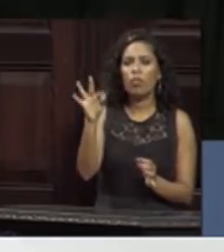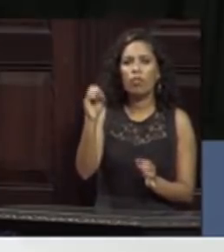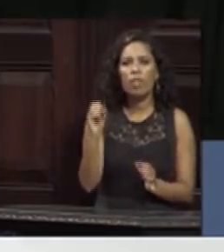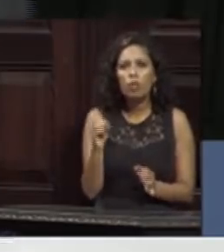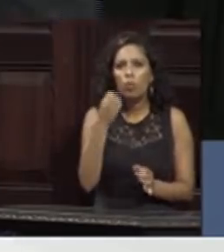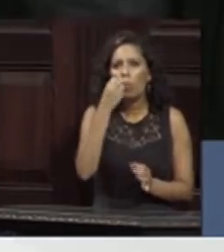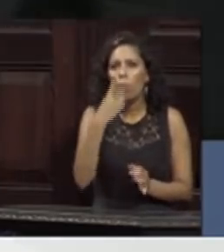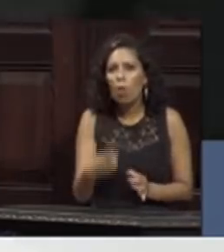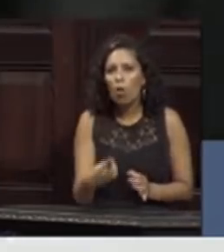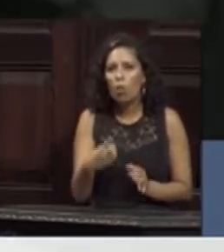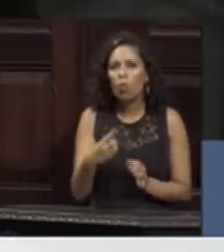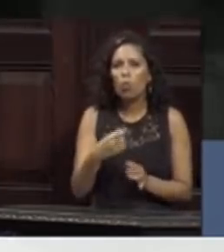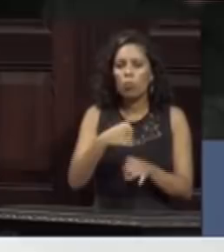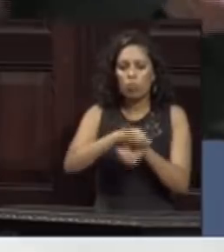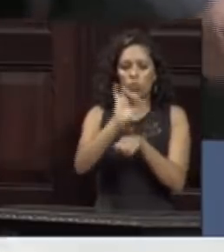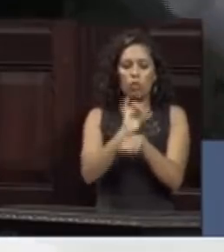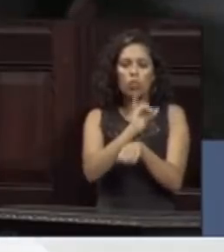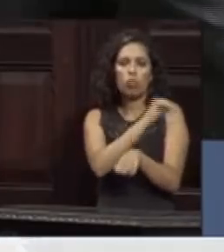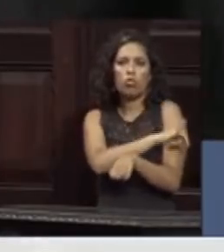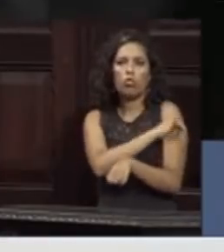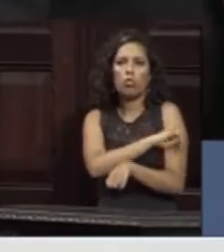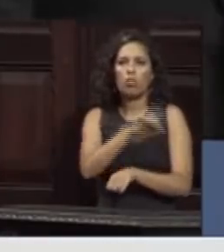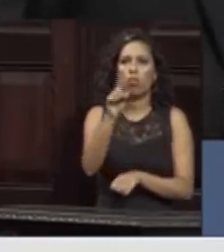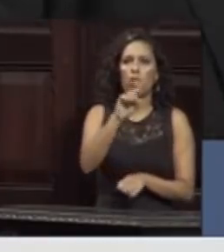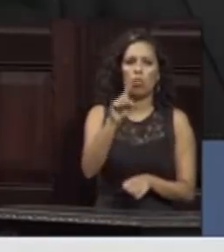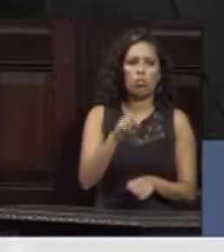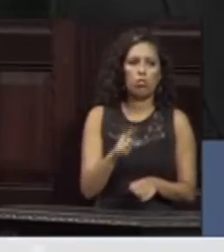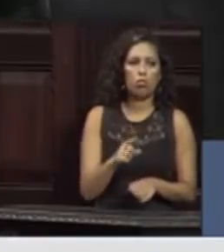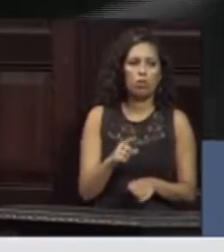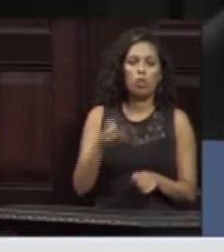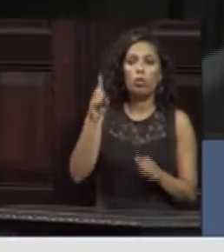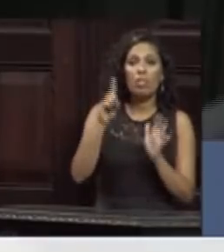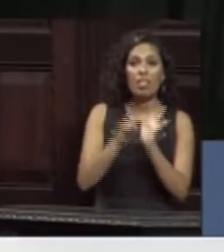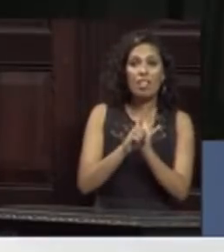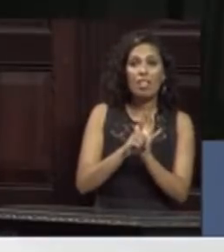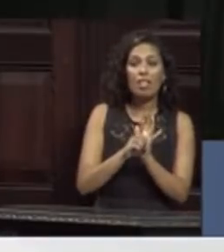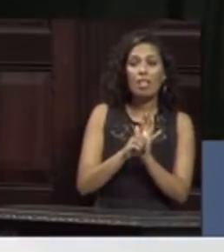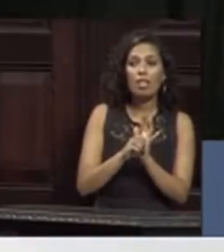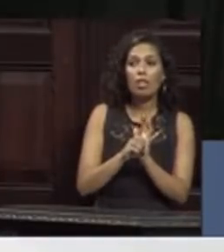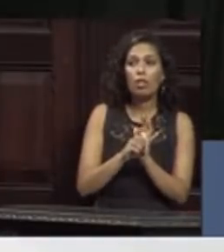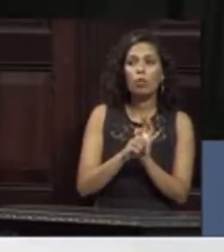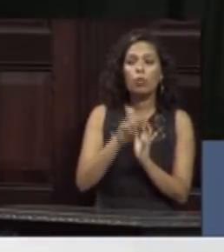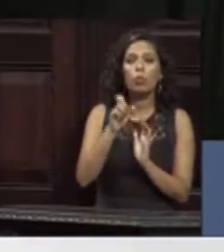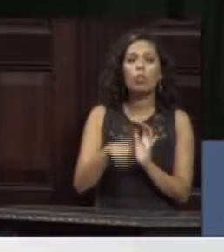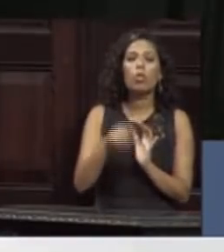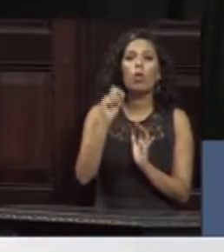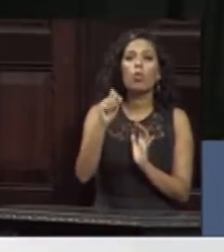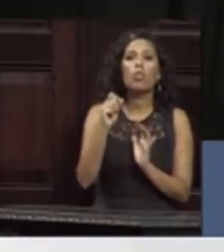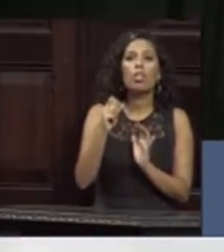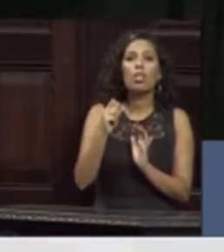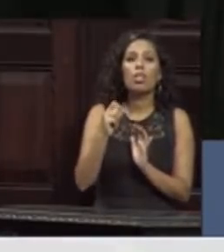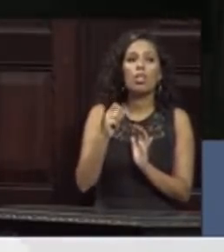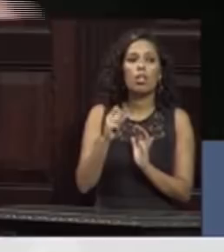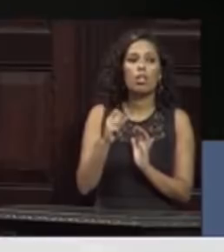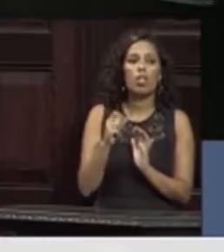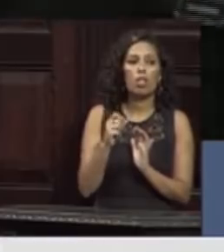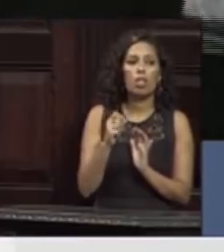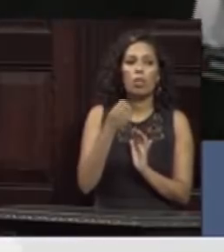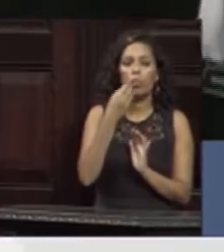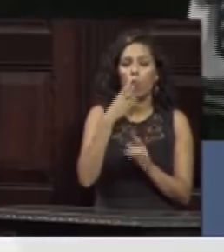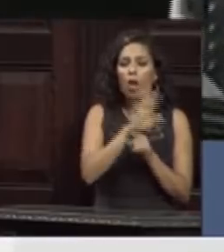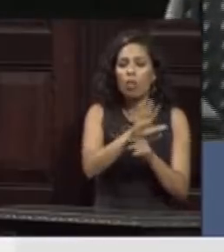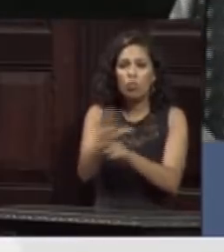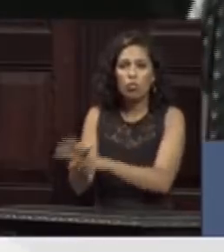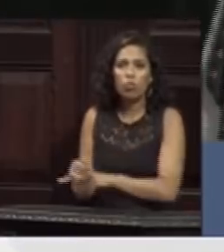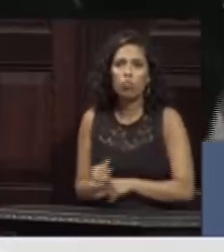avaliar, seja na questão do Repetro, na fase de exploração, seja na questão do Repetro, em todas as